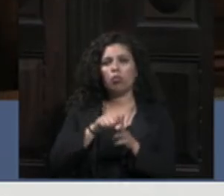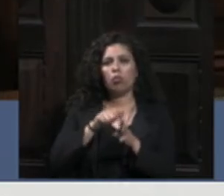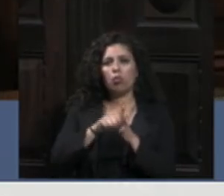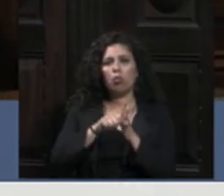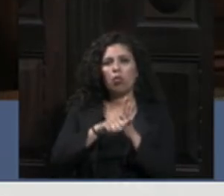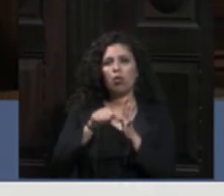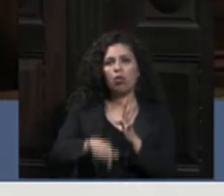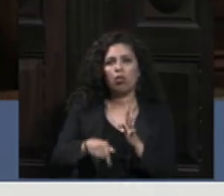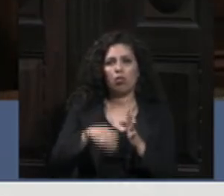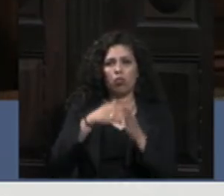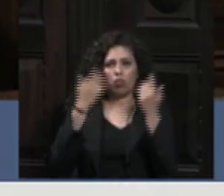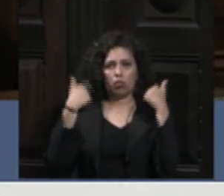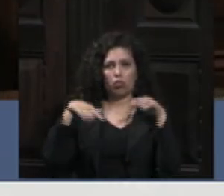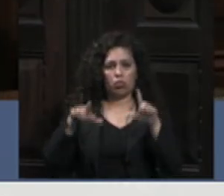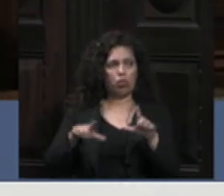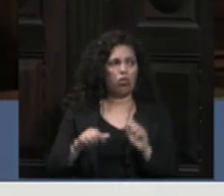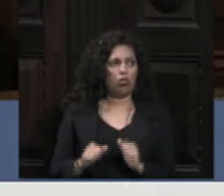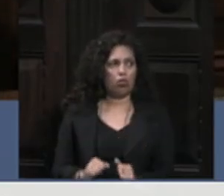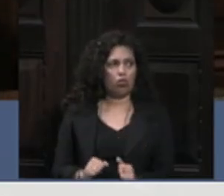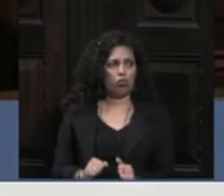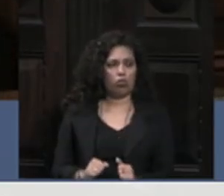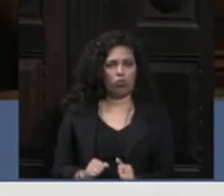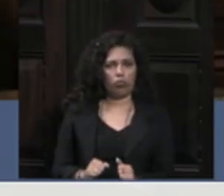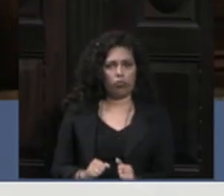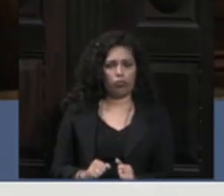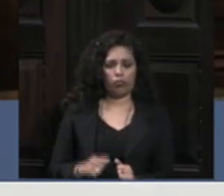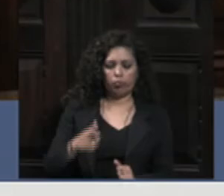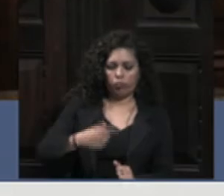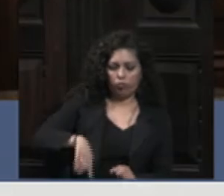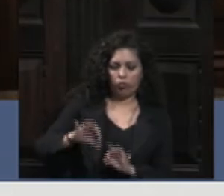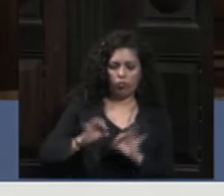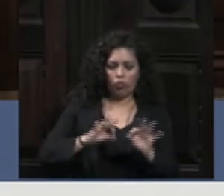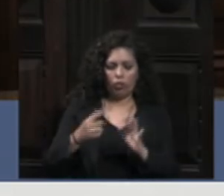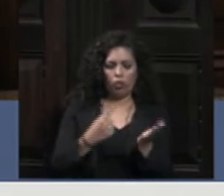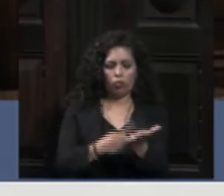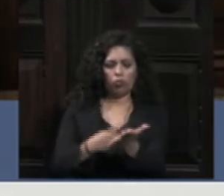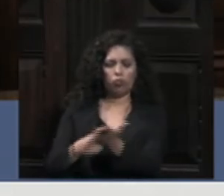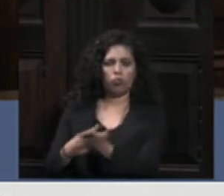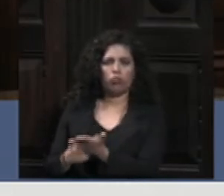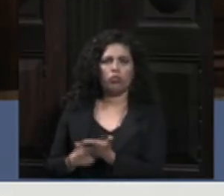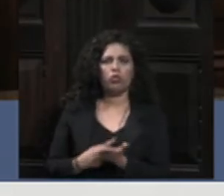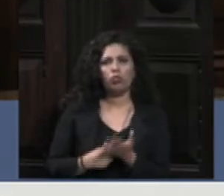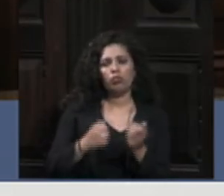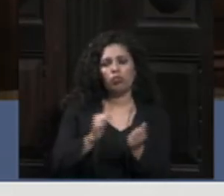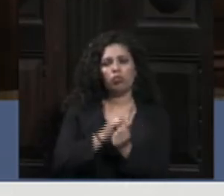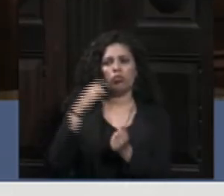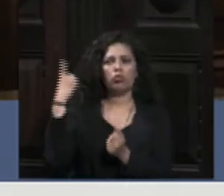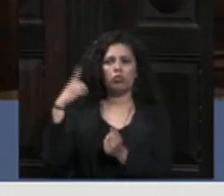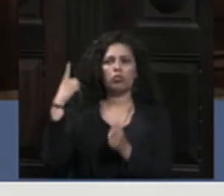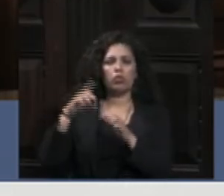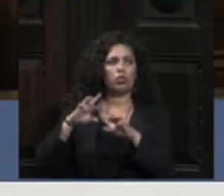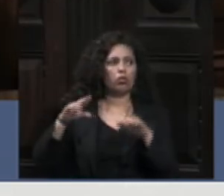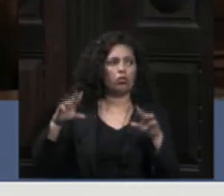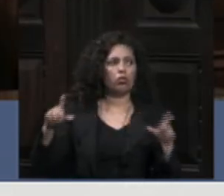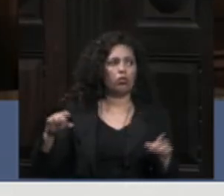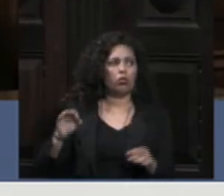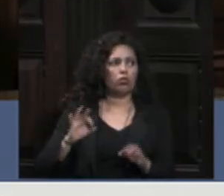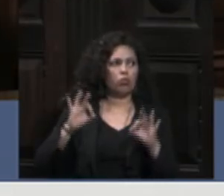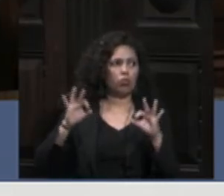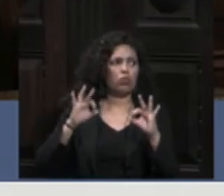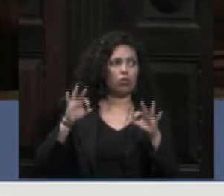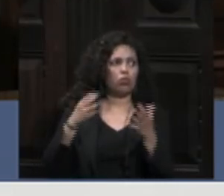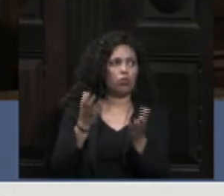2, saiu de pauta por um acordo com vários deputados, especialmente com o presidente da Comissão